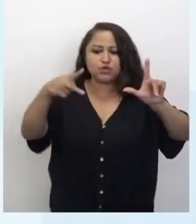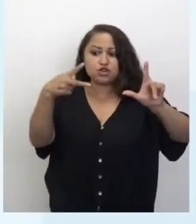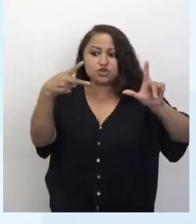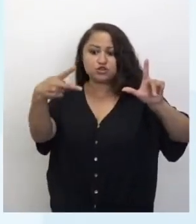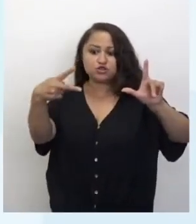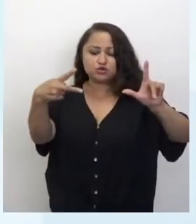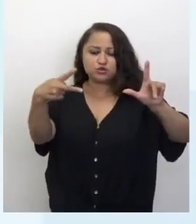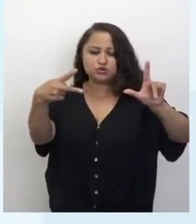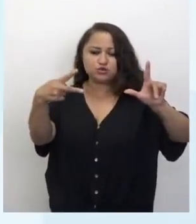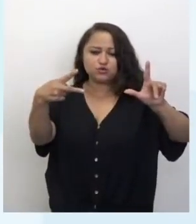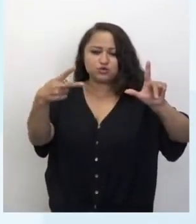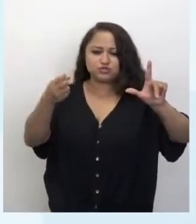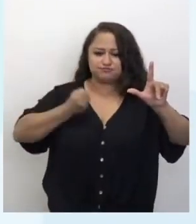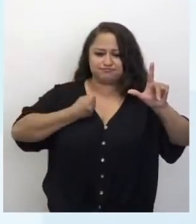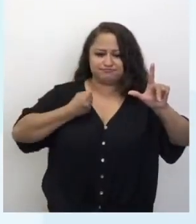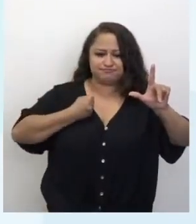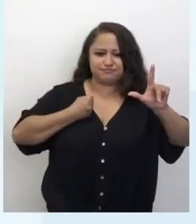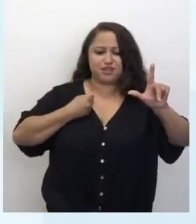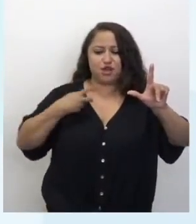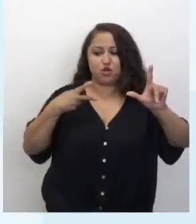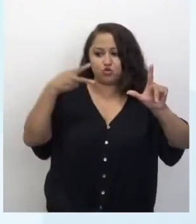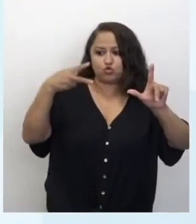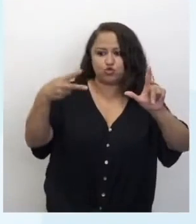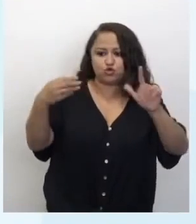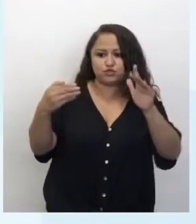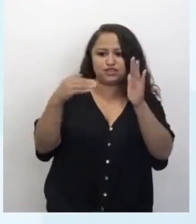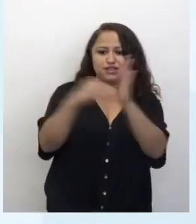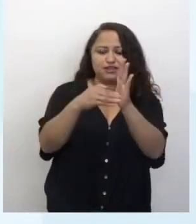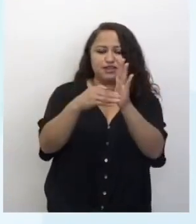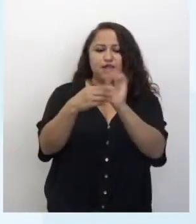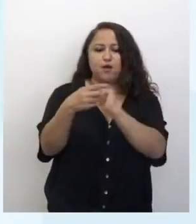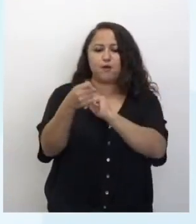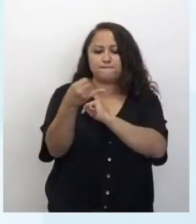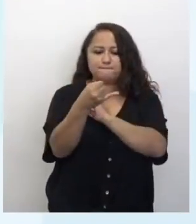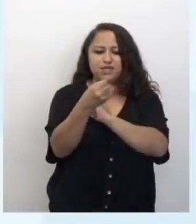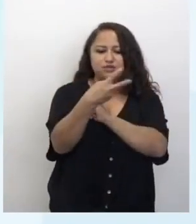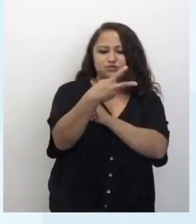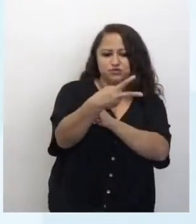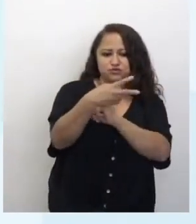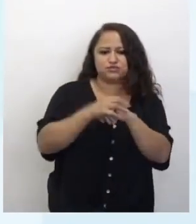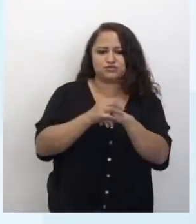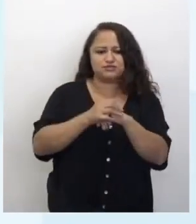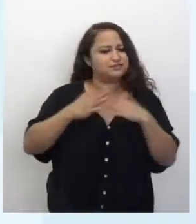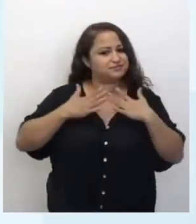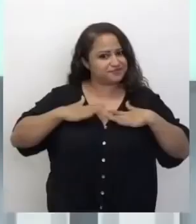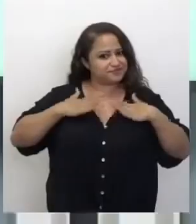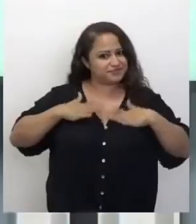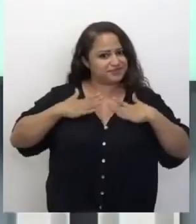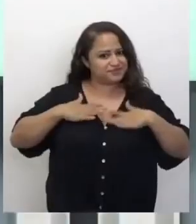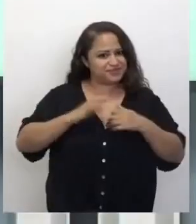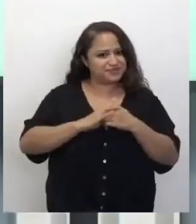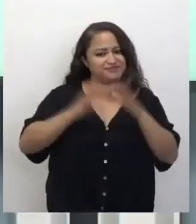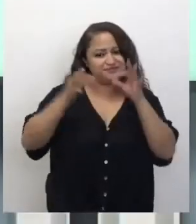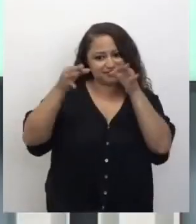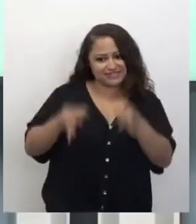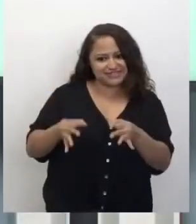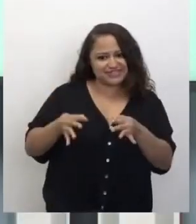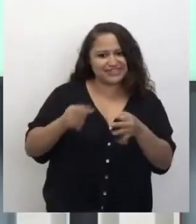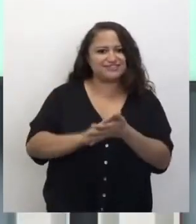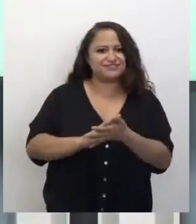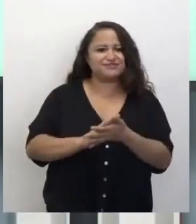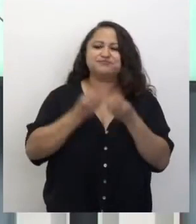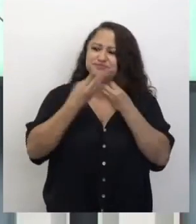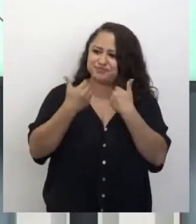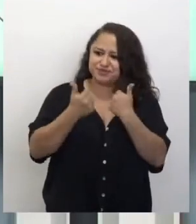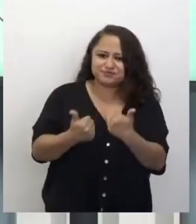está esticado, vai do 2 até o menos 2. Tudo tranquilo? Tudo certo? Muito